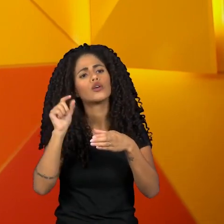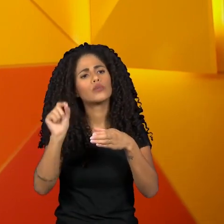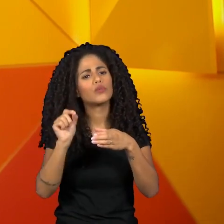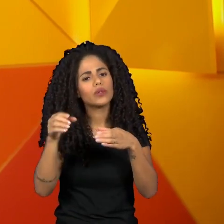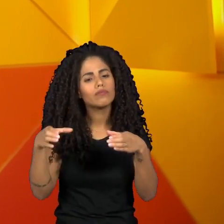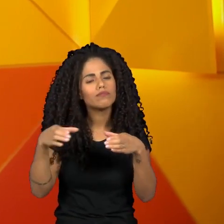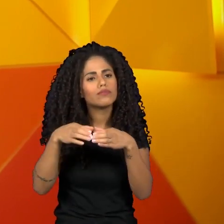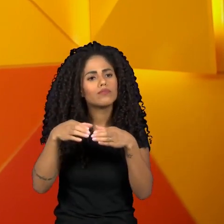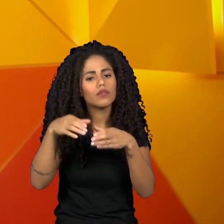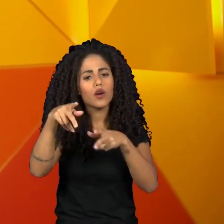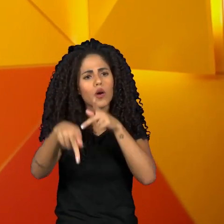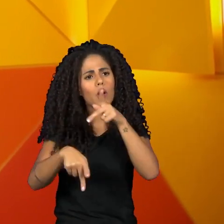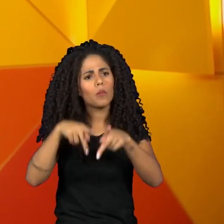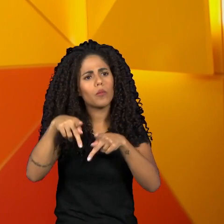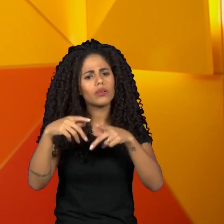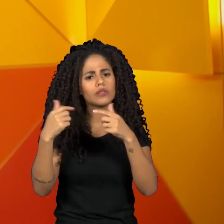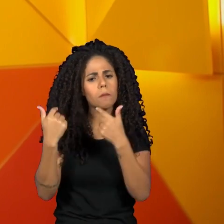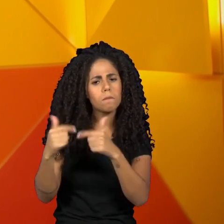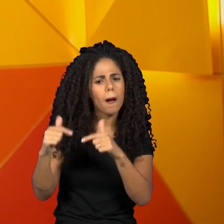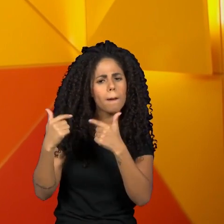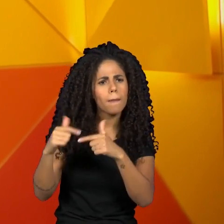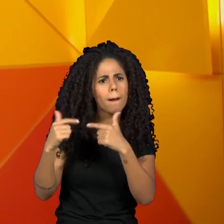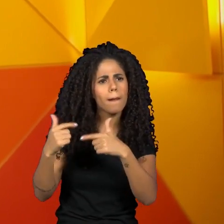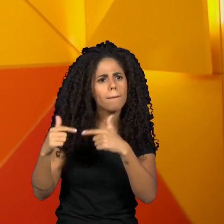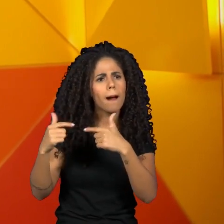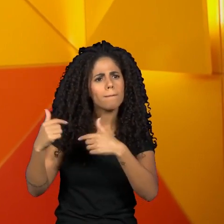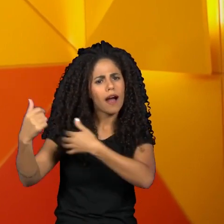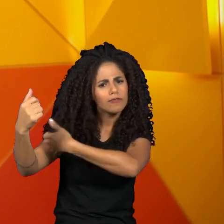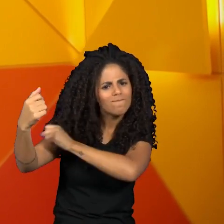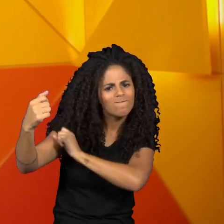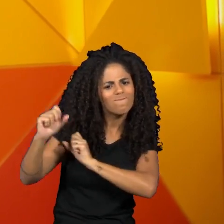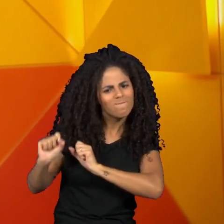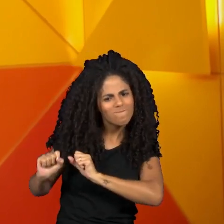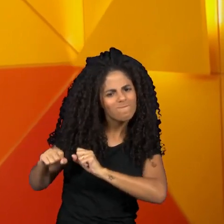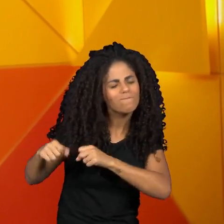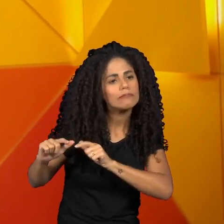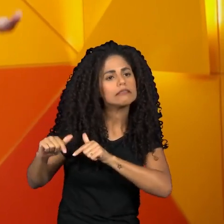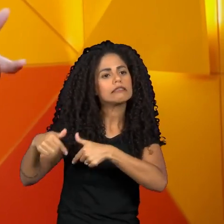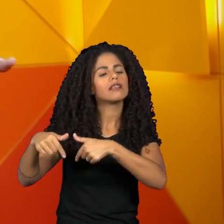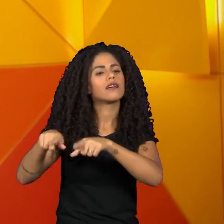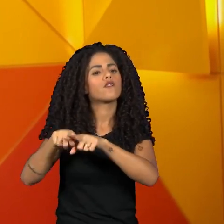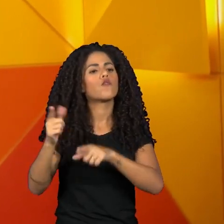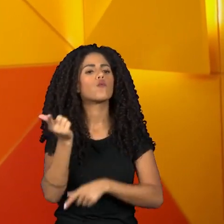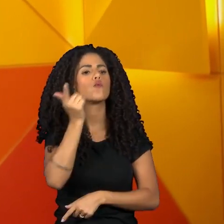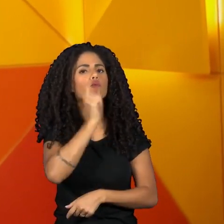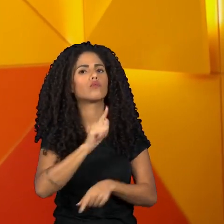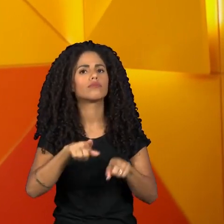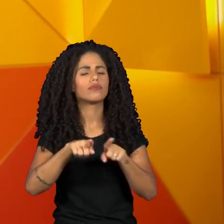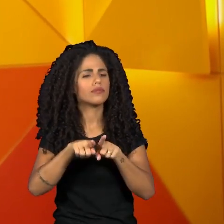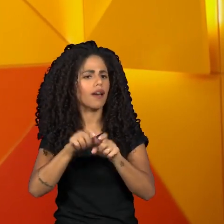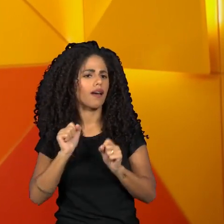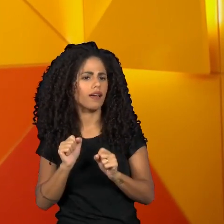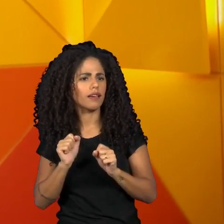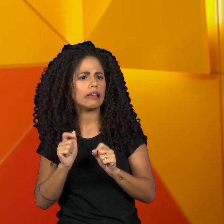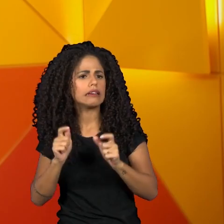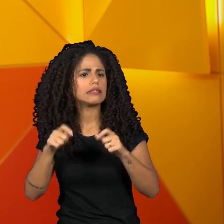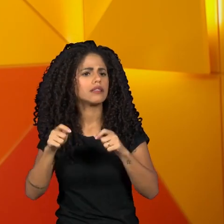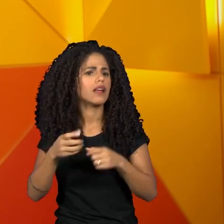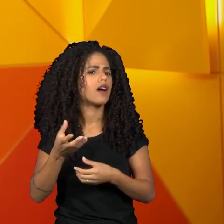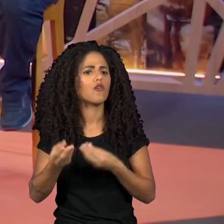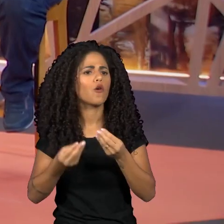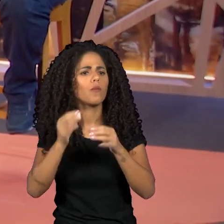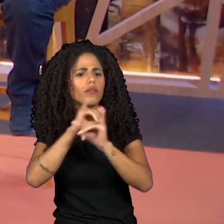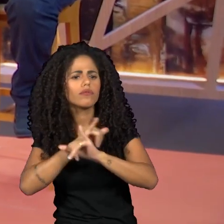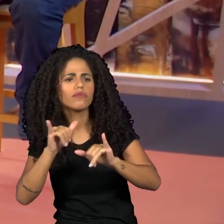essa população vem trabalhando, ele só tem prós ou existe alguma perda ou são só